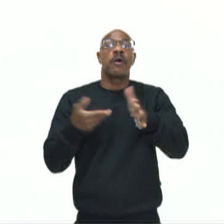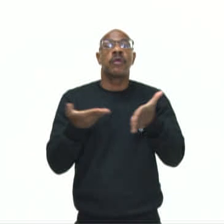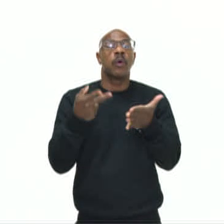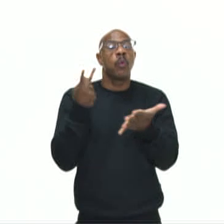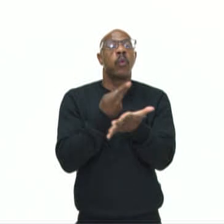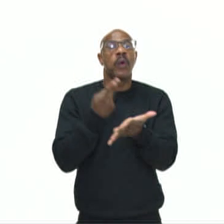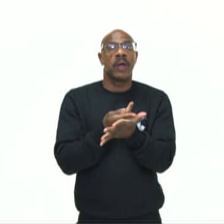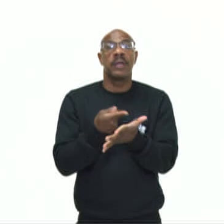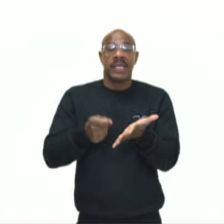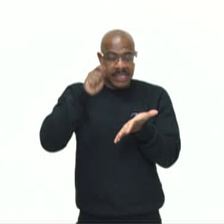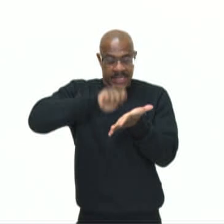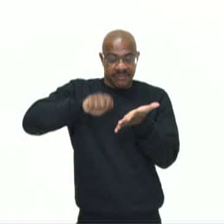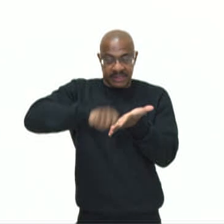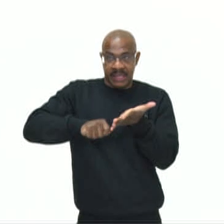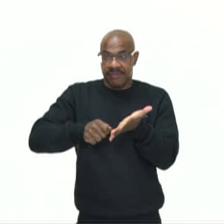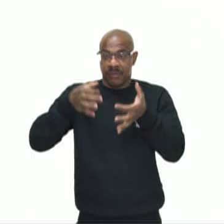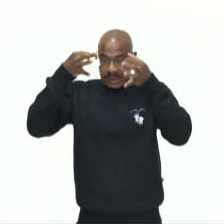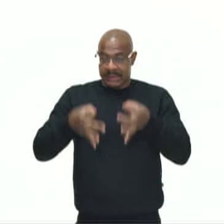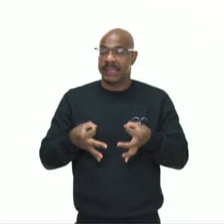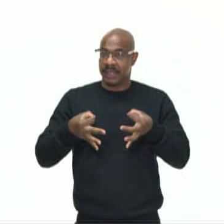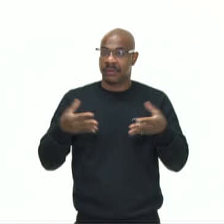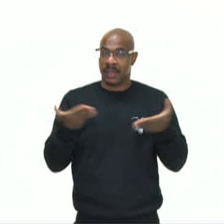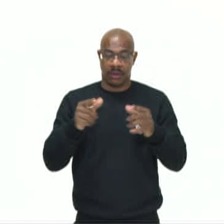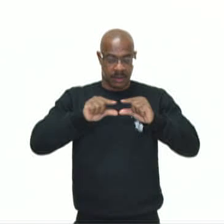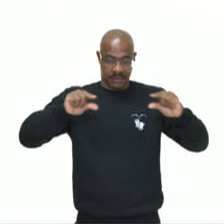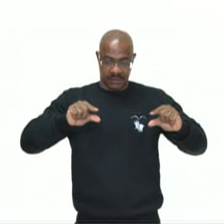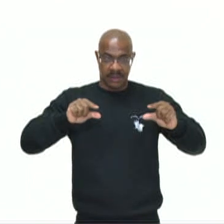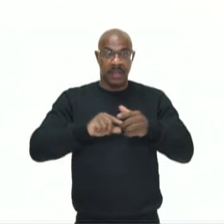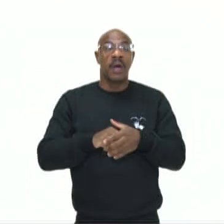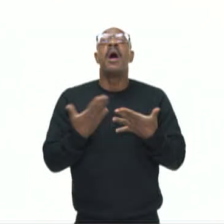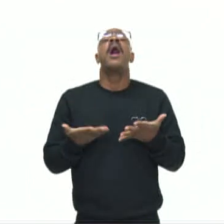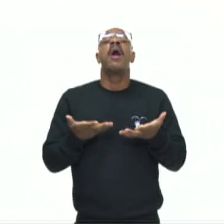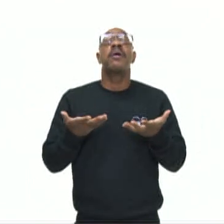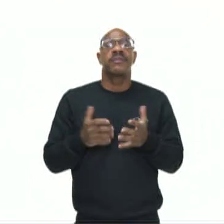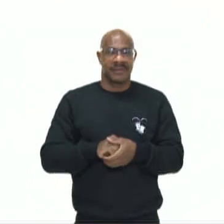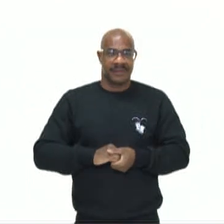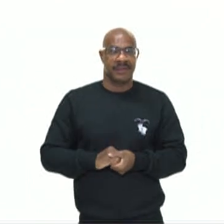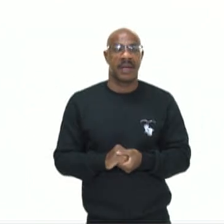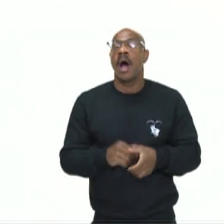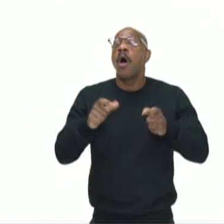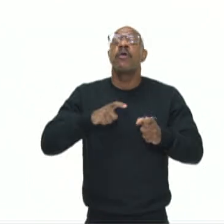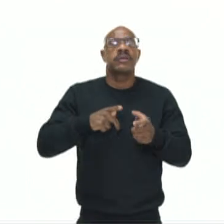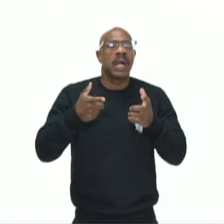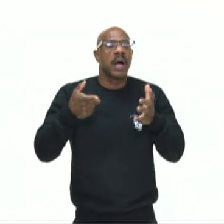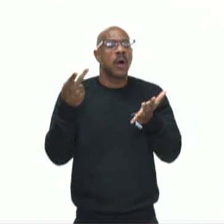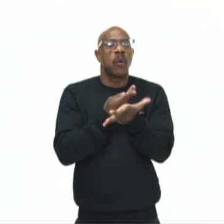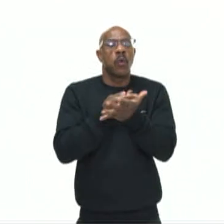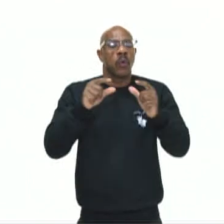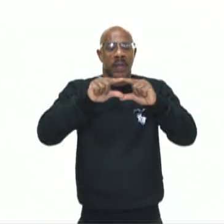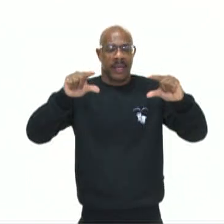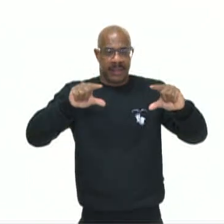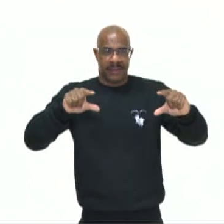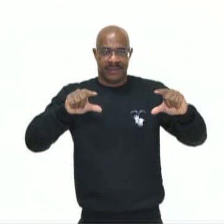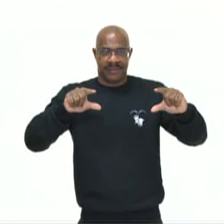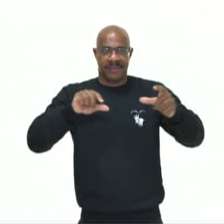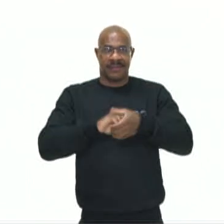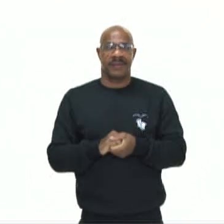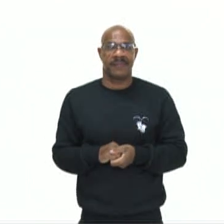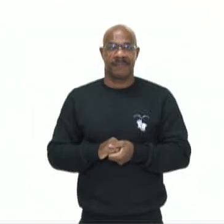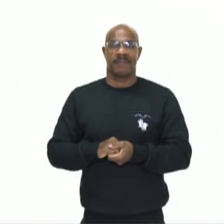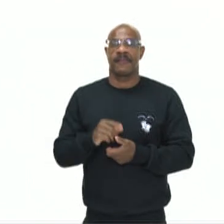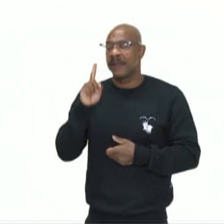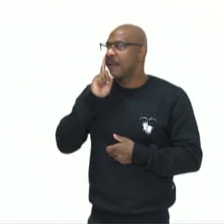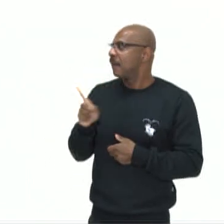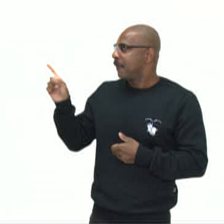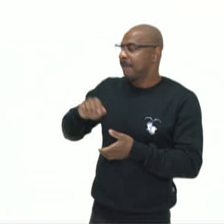erros e reescreva a frase corretamente. Qual é a frase? Inicialmente, muitos trabalhadores foram trazidos da Inglaterra